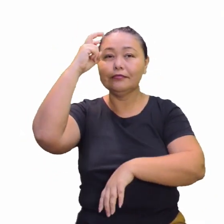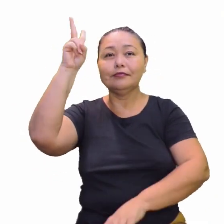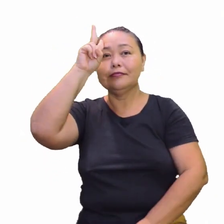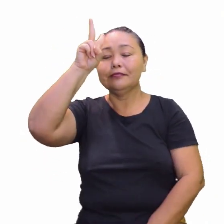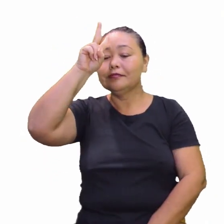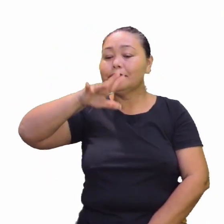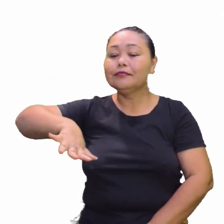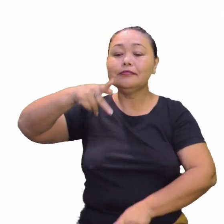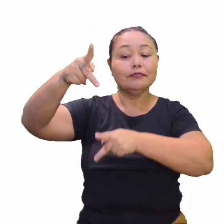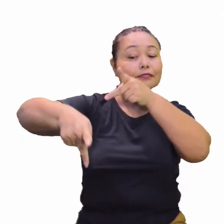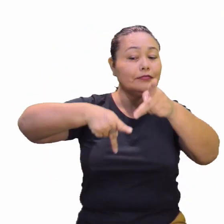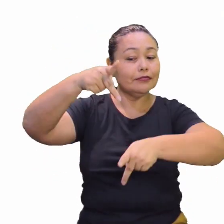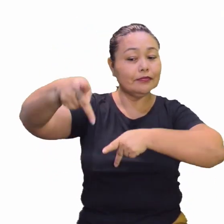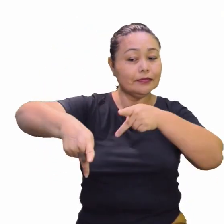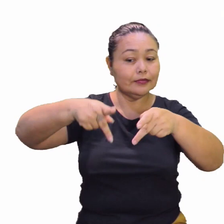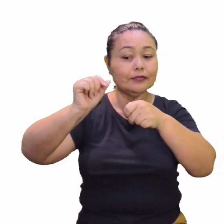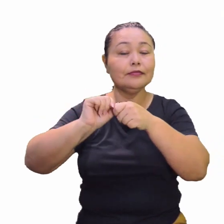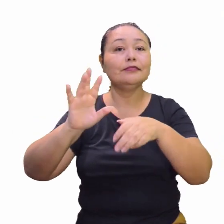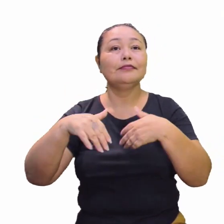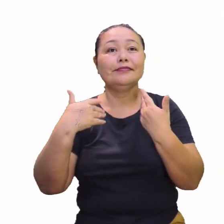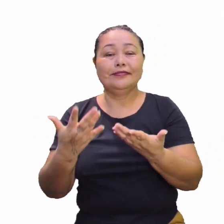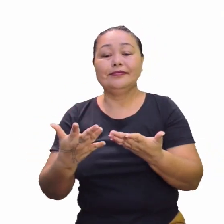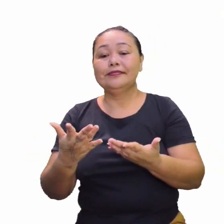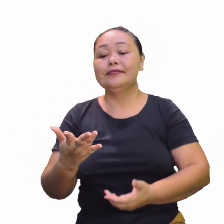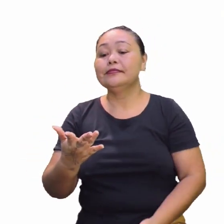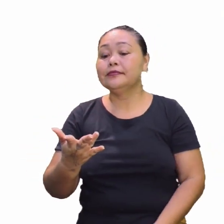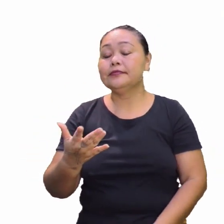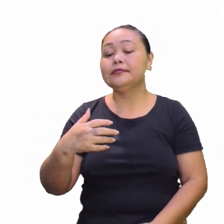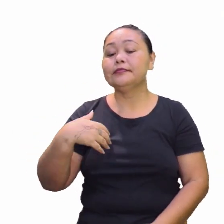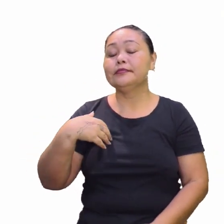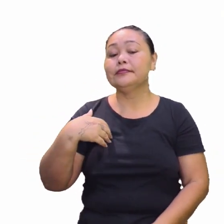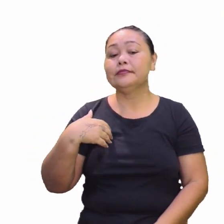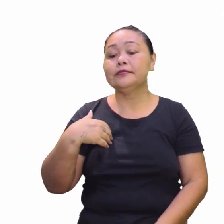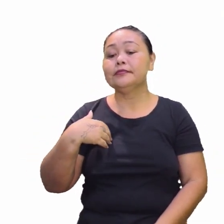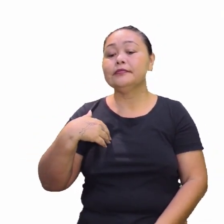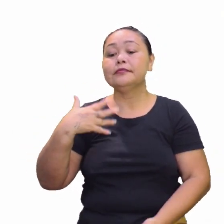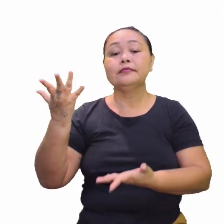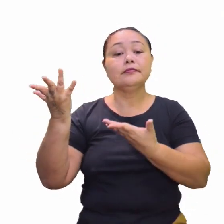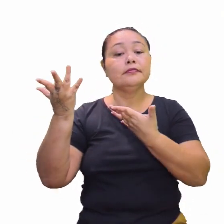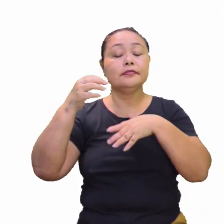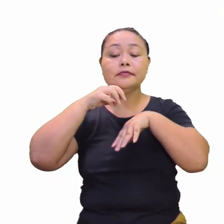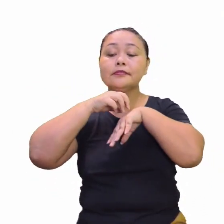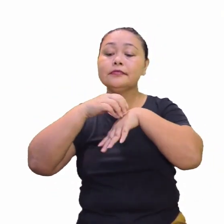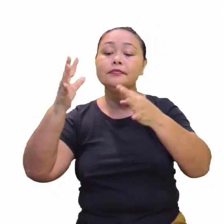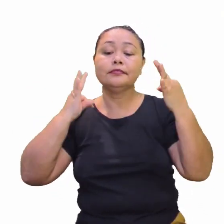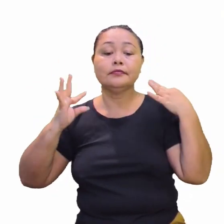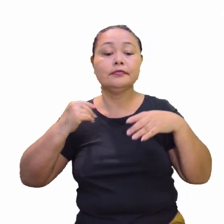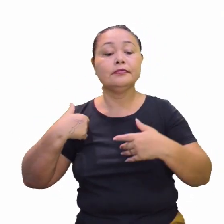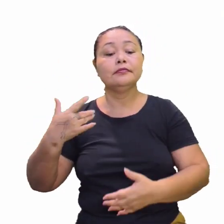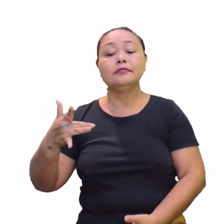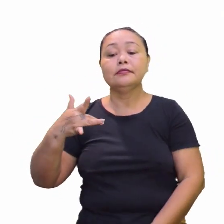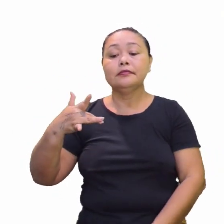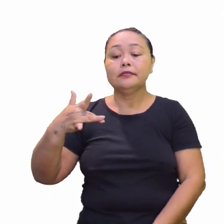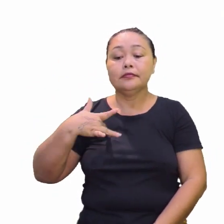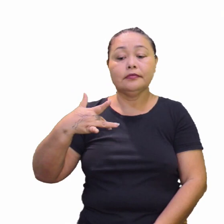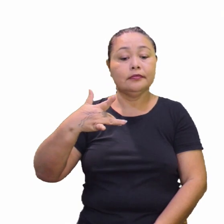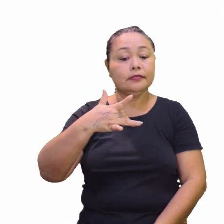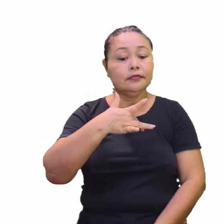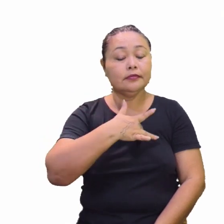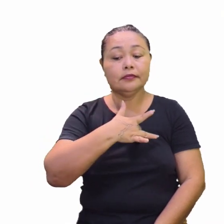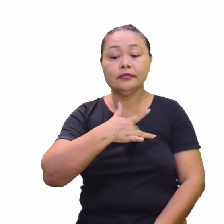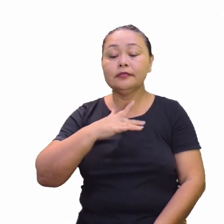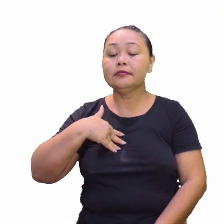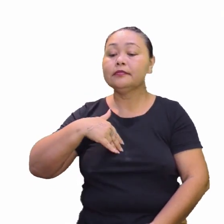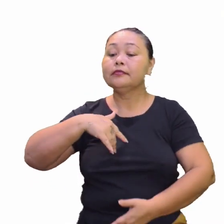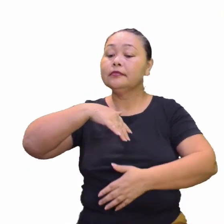histórica daquele povo. Exatamente. É isso? Aí, ó, nós temos o turismo de saúde, né? Tem pessoas que vão para lugares